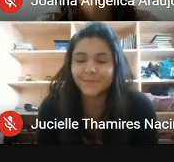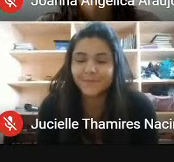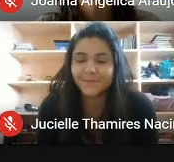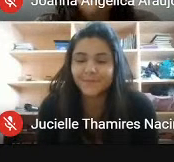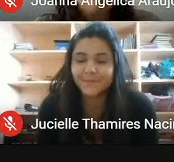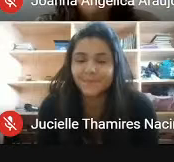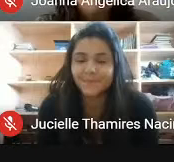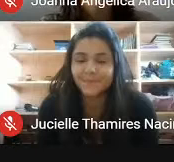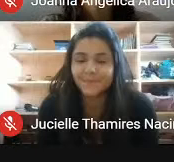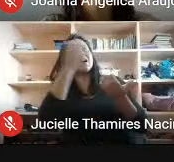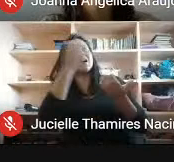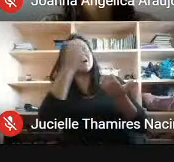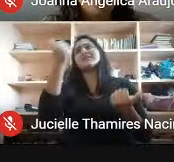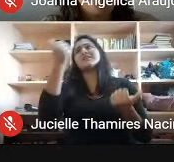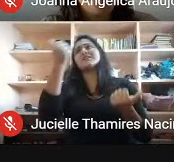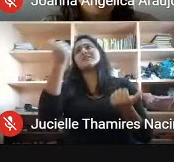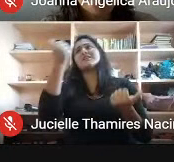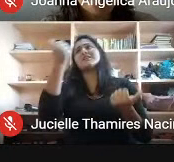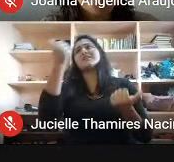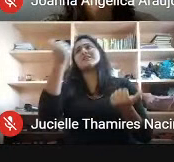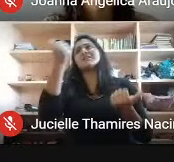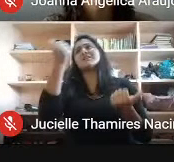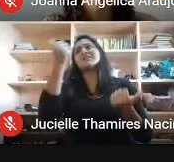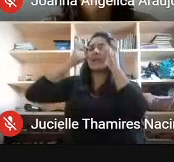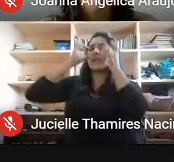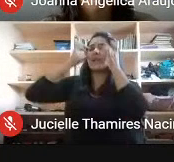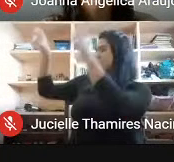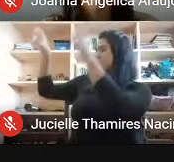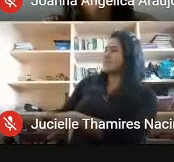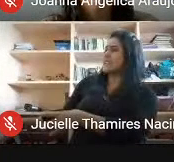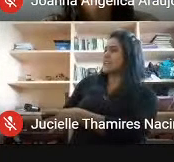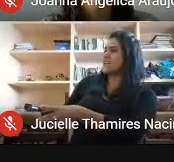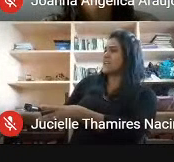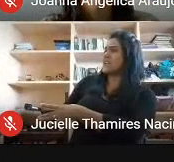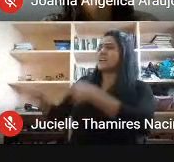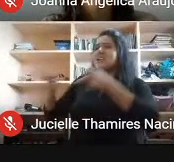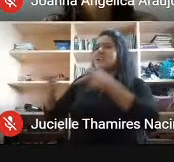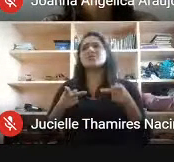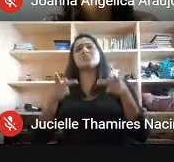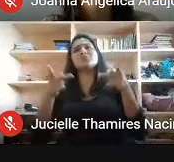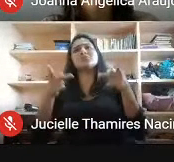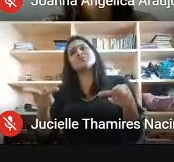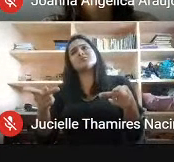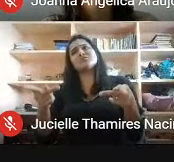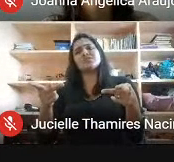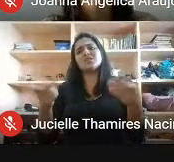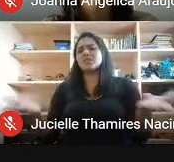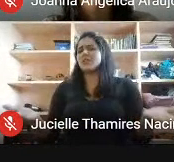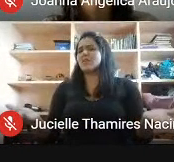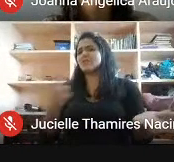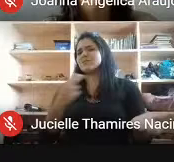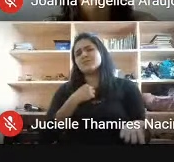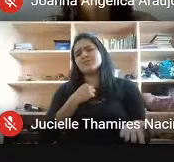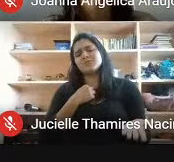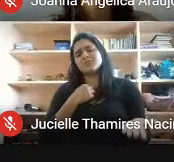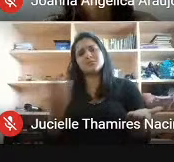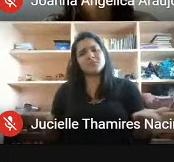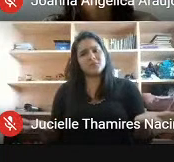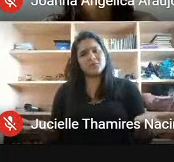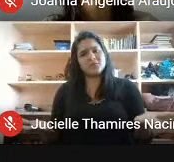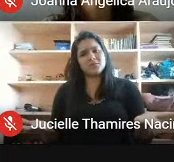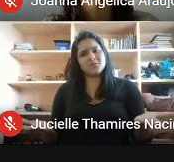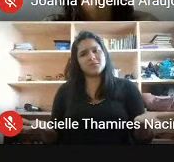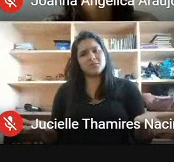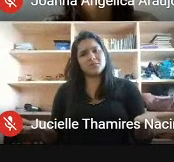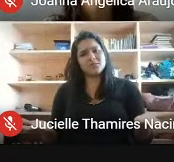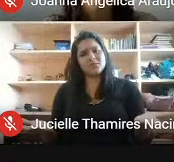de governo onde quase que 60% dos gestores se dizem ser gestor pela primeira vez. Não quer dizer que não